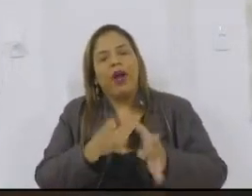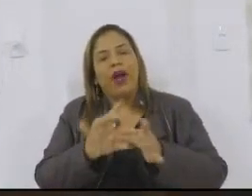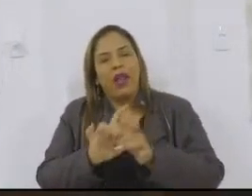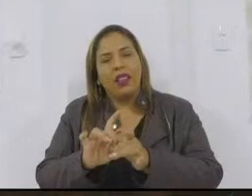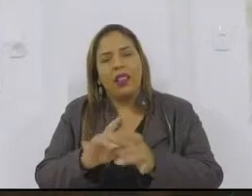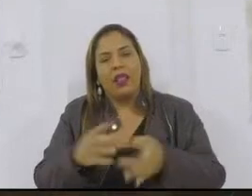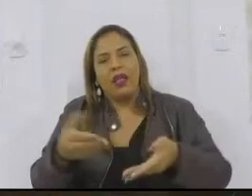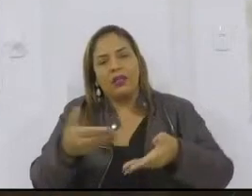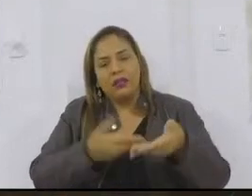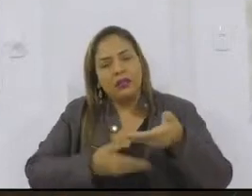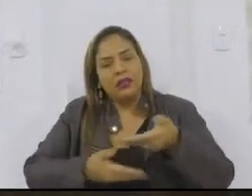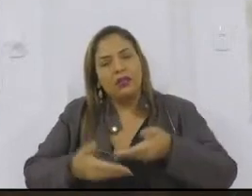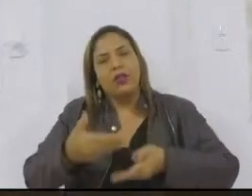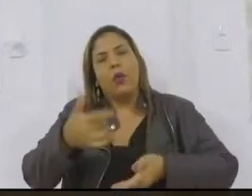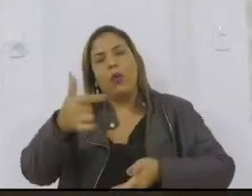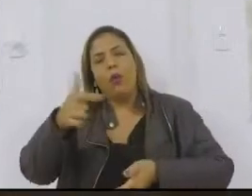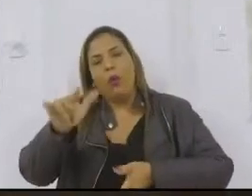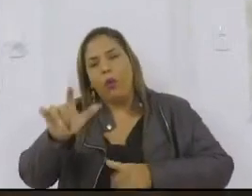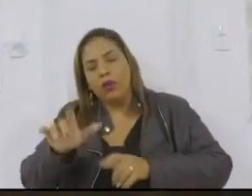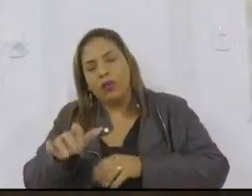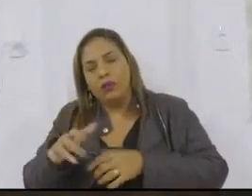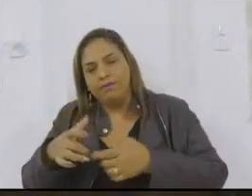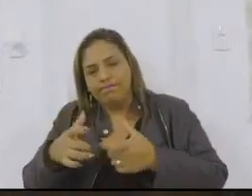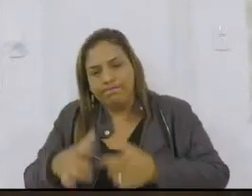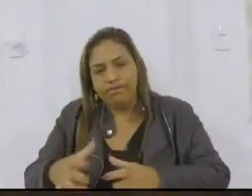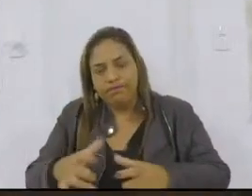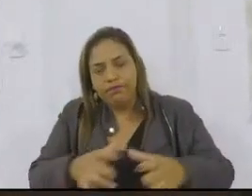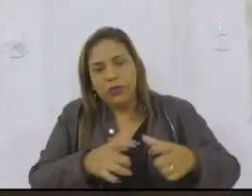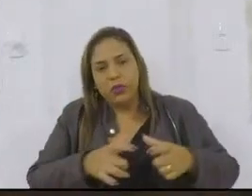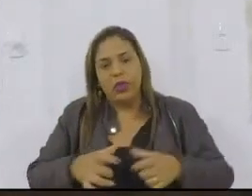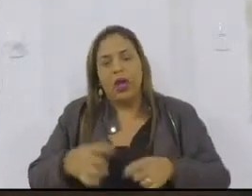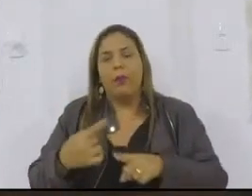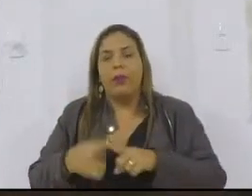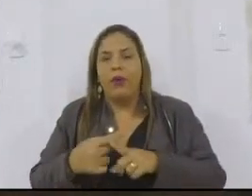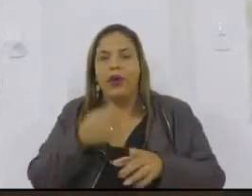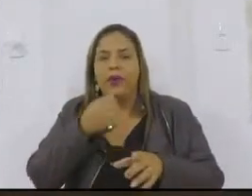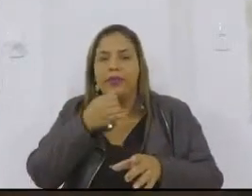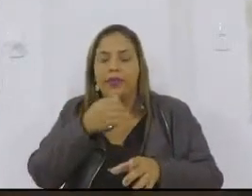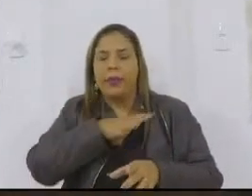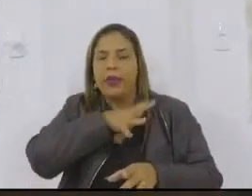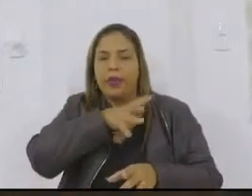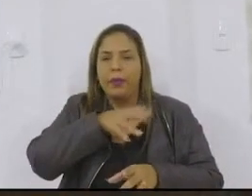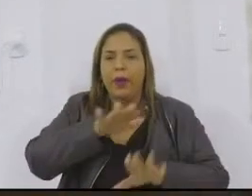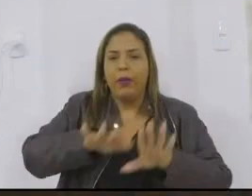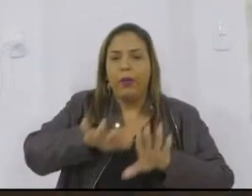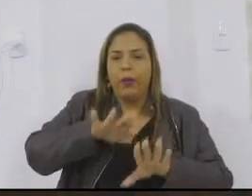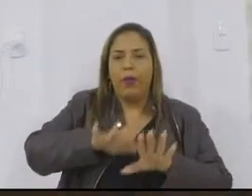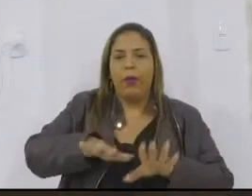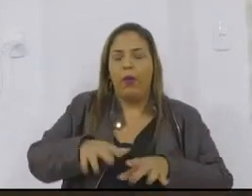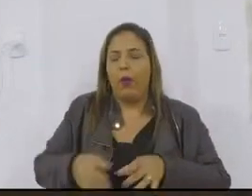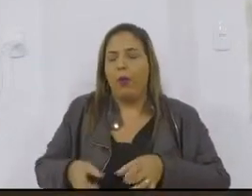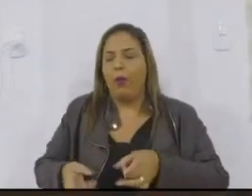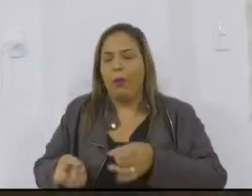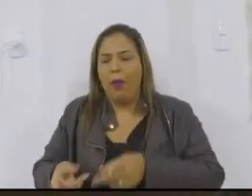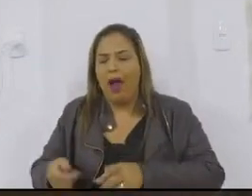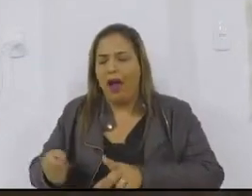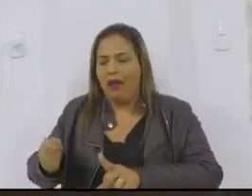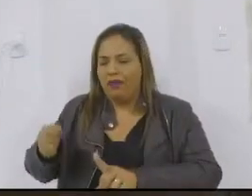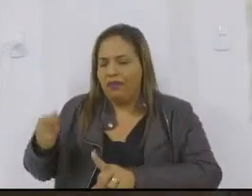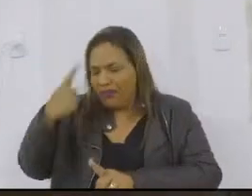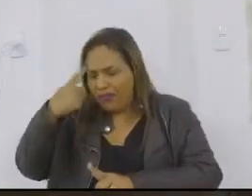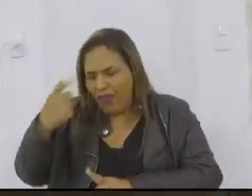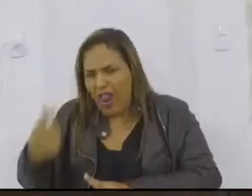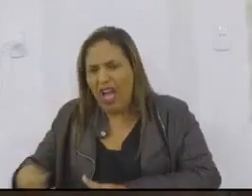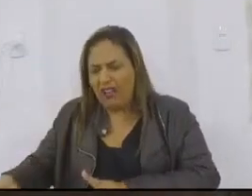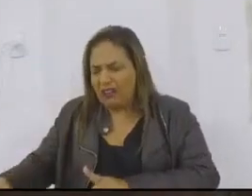veterinárias aos animais abandonados que sofrem acidentes ou maus tratos em nossa cidade. Ainda que existam pessoas